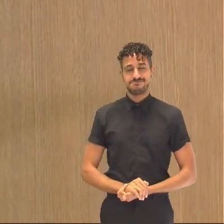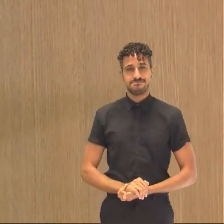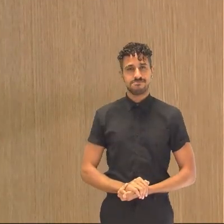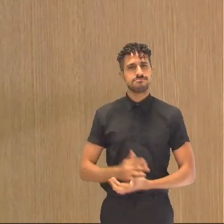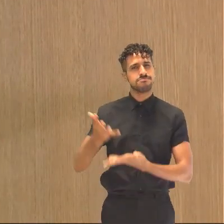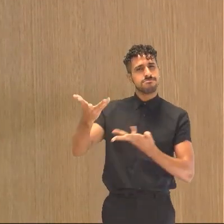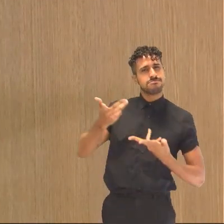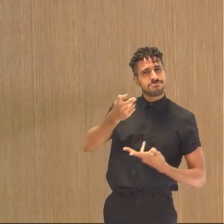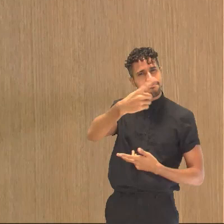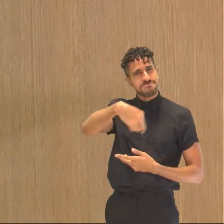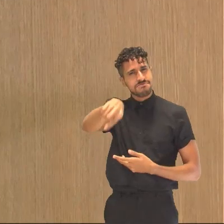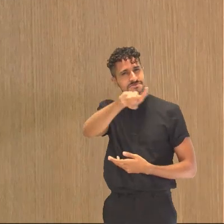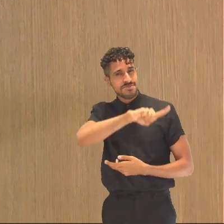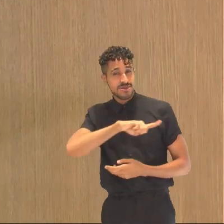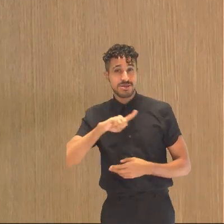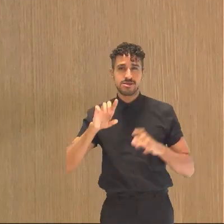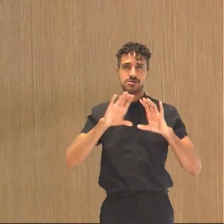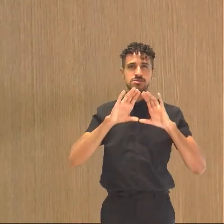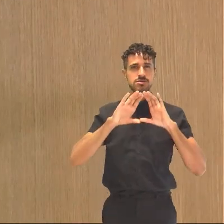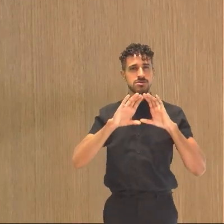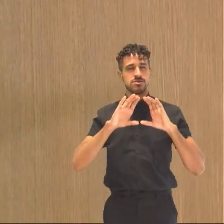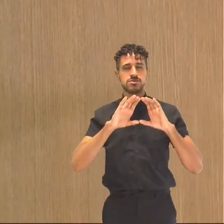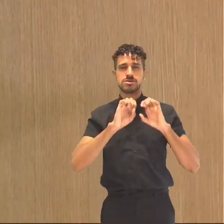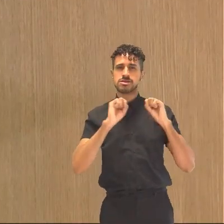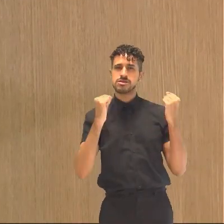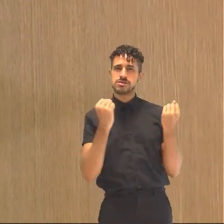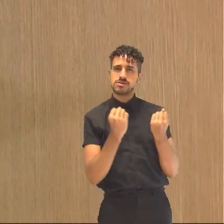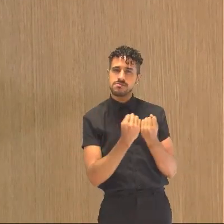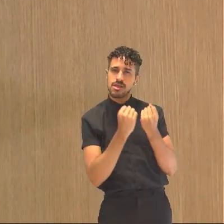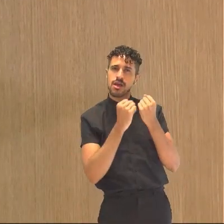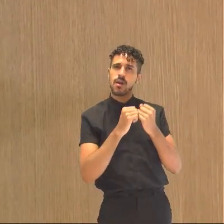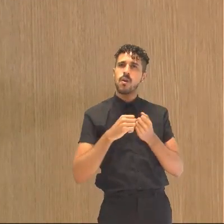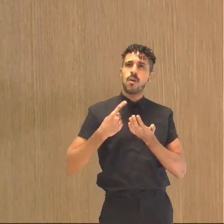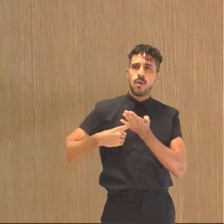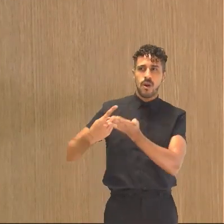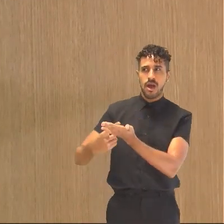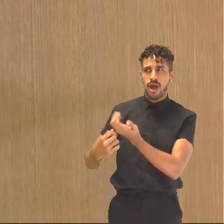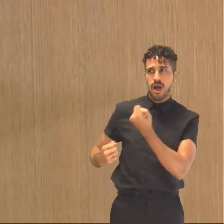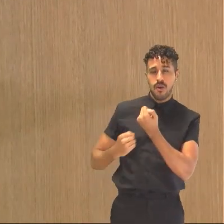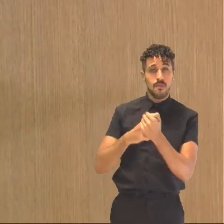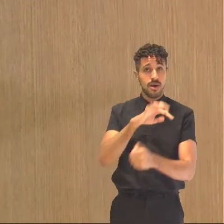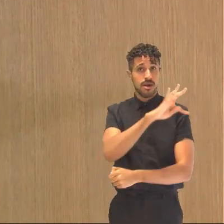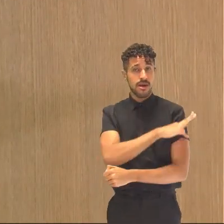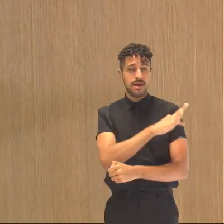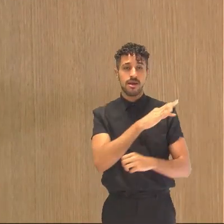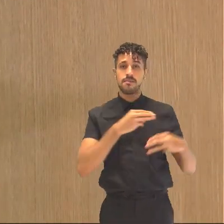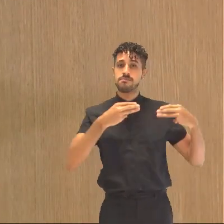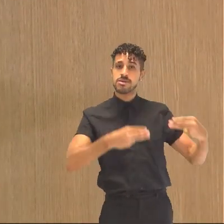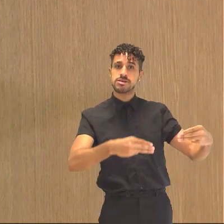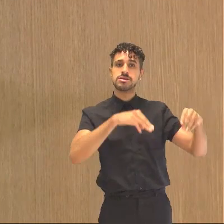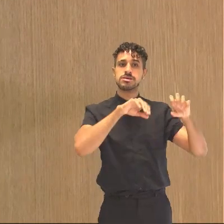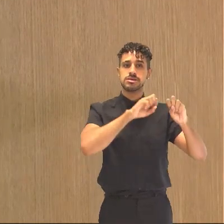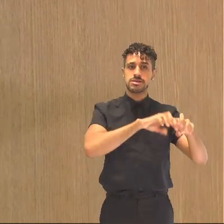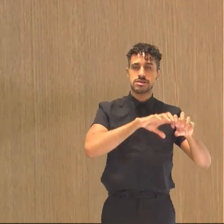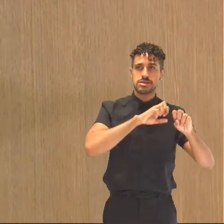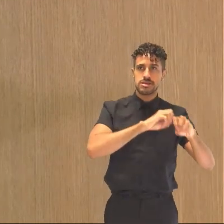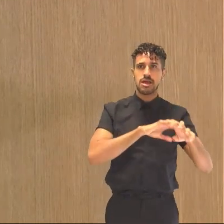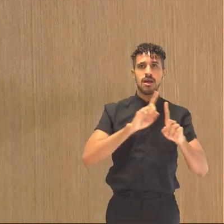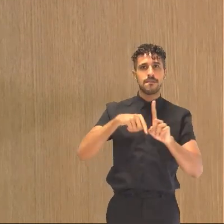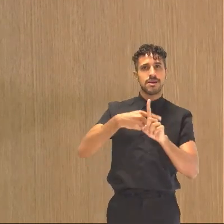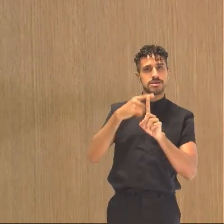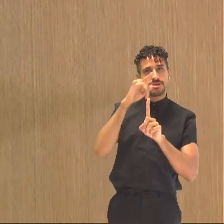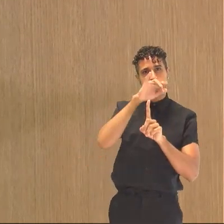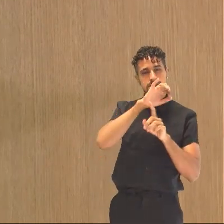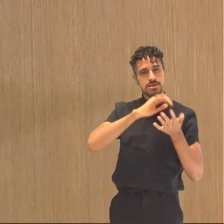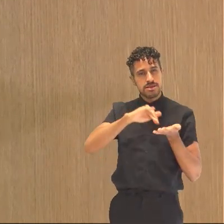Sejam bem-vindos à cerimônia de celebração do Acordo de Cooperação Técnica entre a Secretaria de